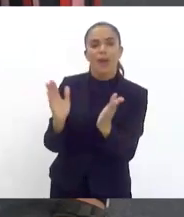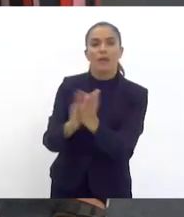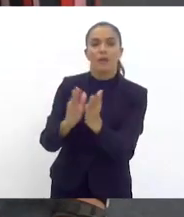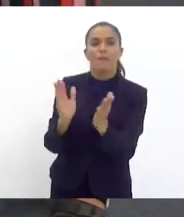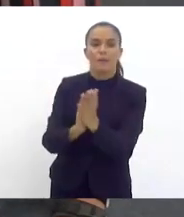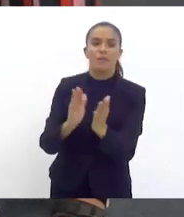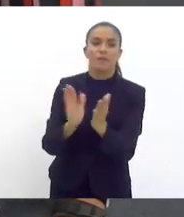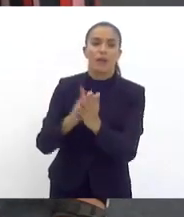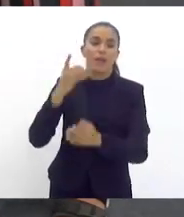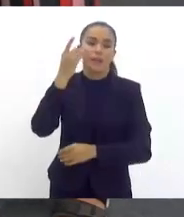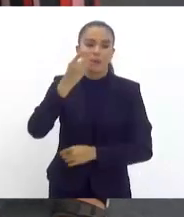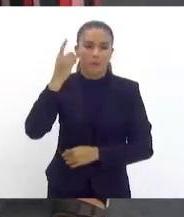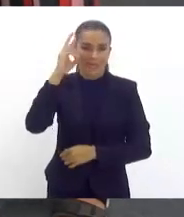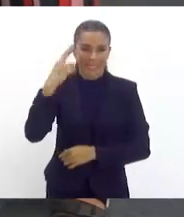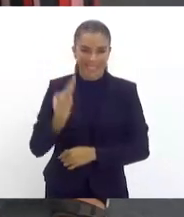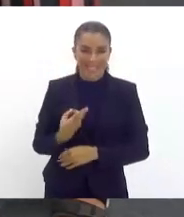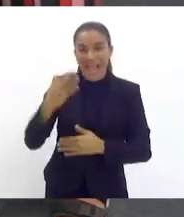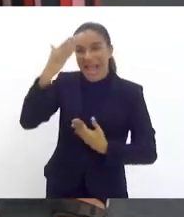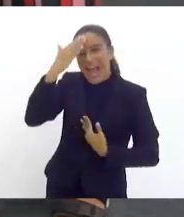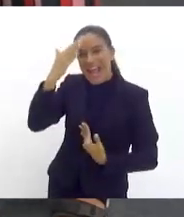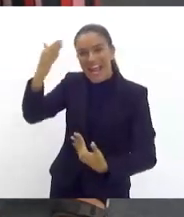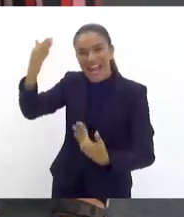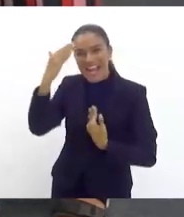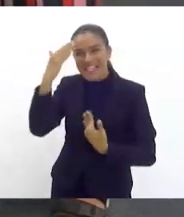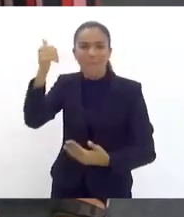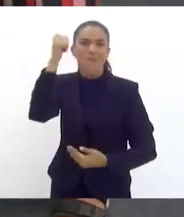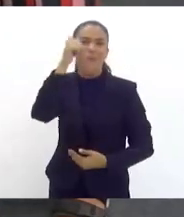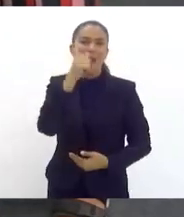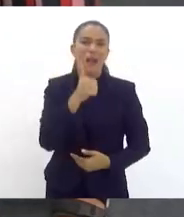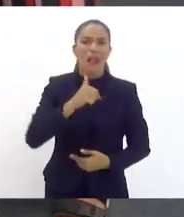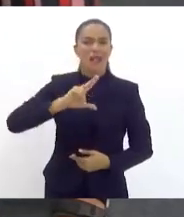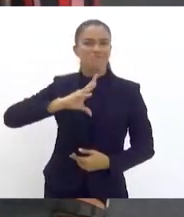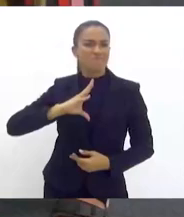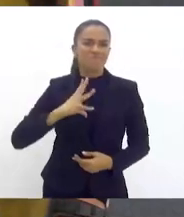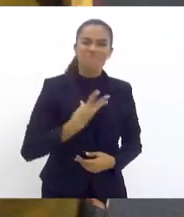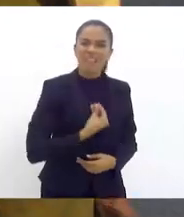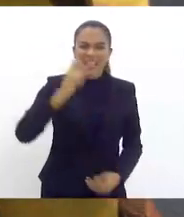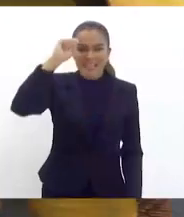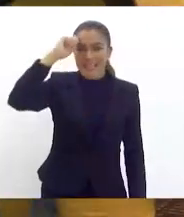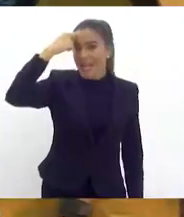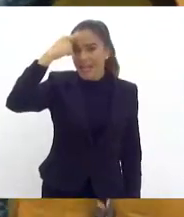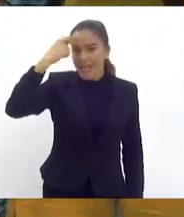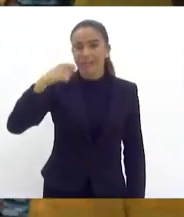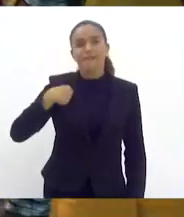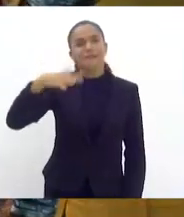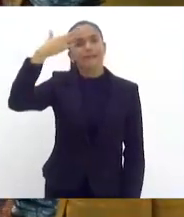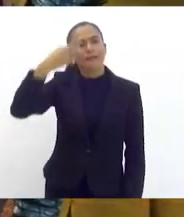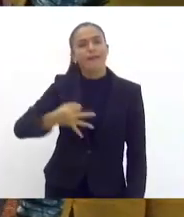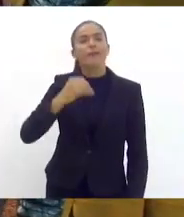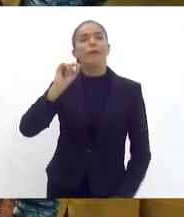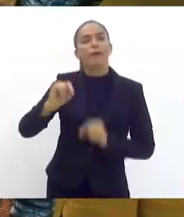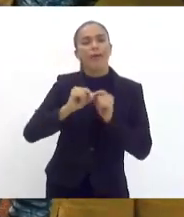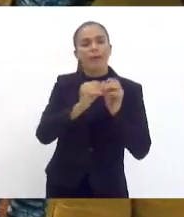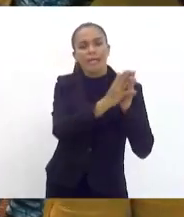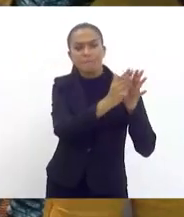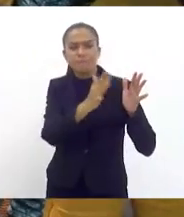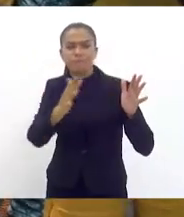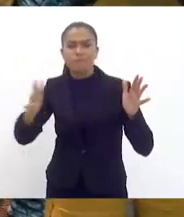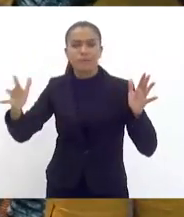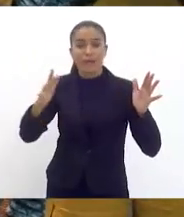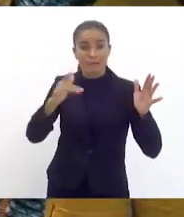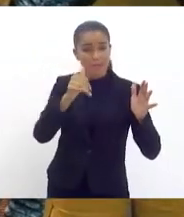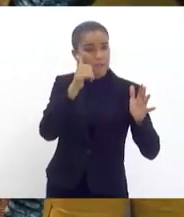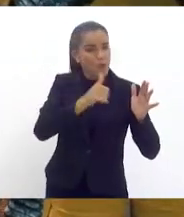a deputada Renata Souza, agradecer enquanto mulher, enquanto transexual e negra, entendendo que esses segmentos e